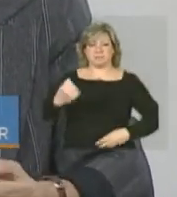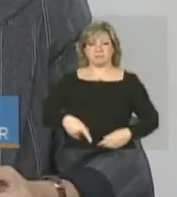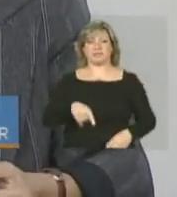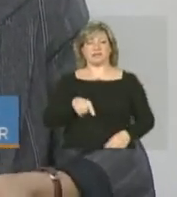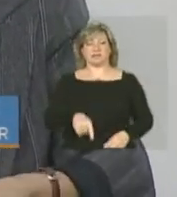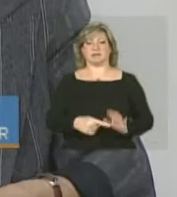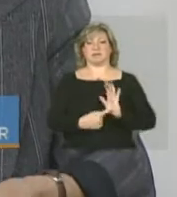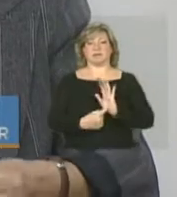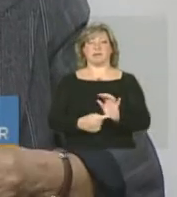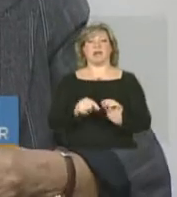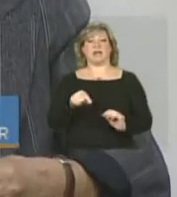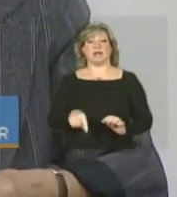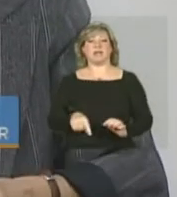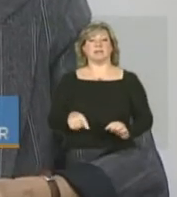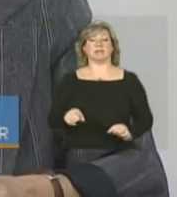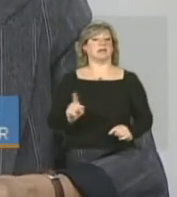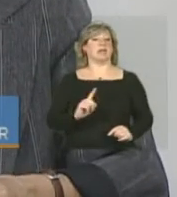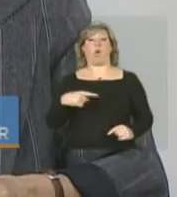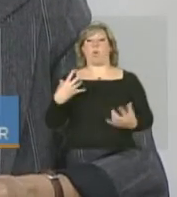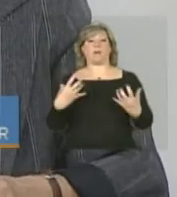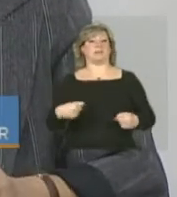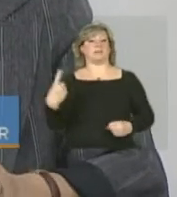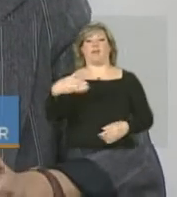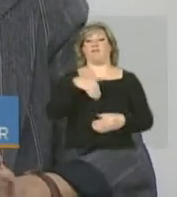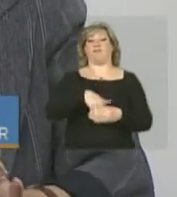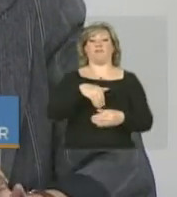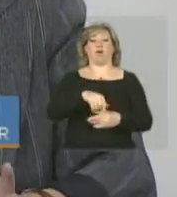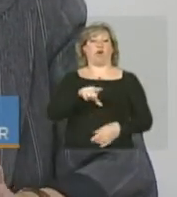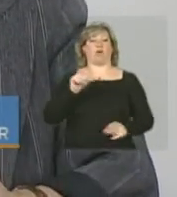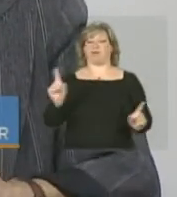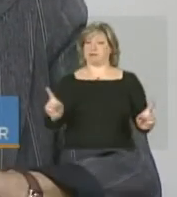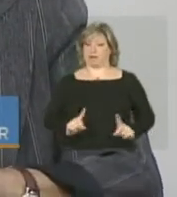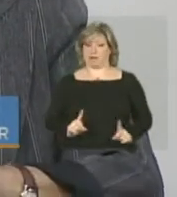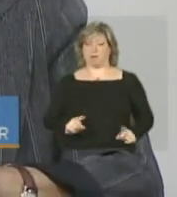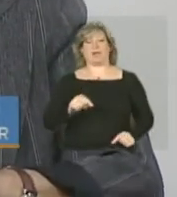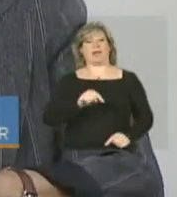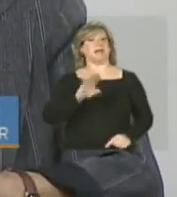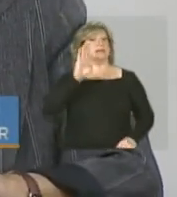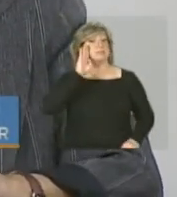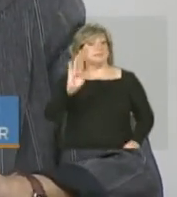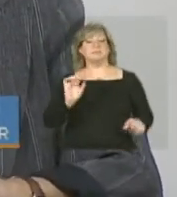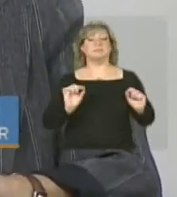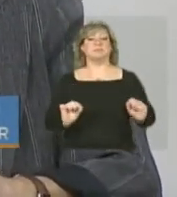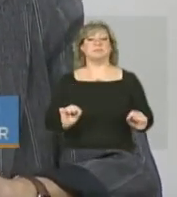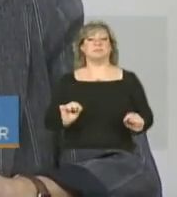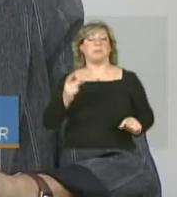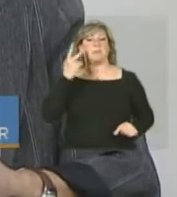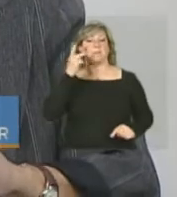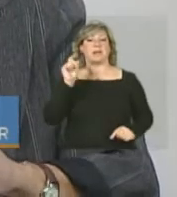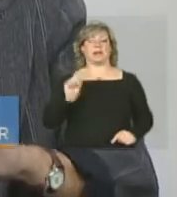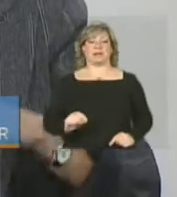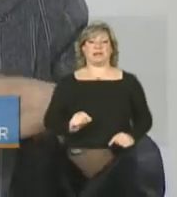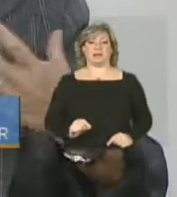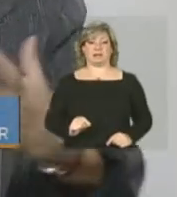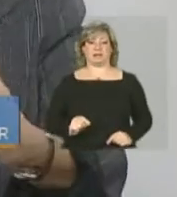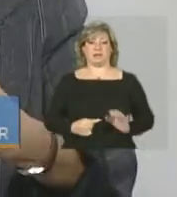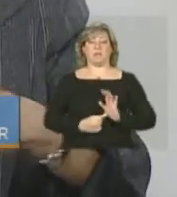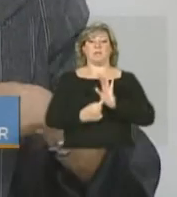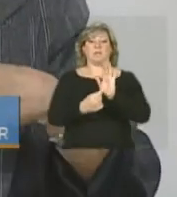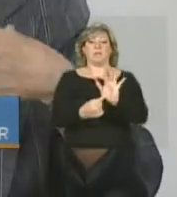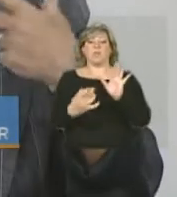ela não será submetida à votação. Ela tem o objetivo de, vamos dizer, de fazer